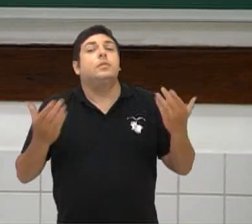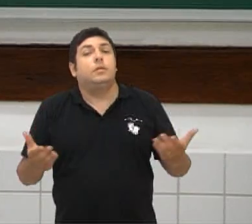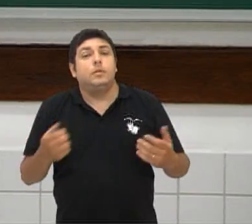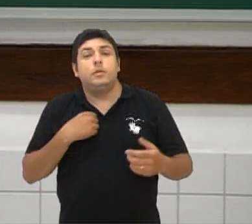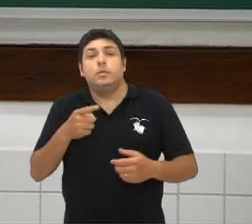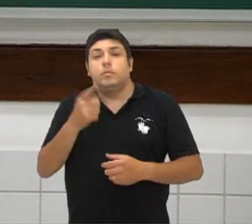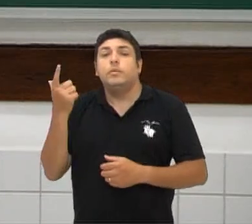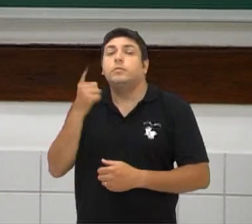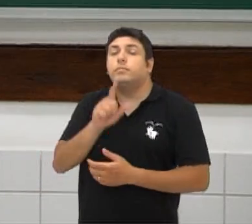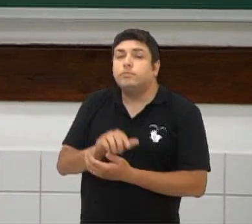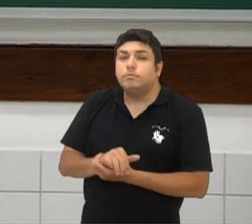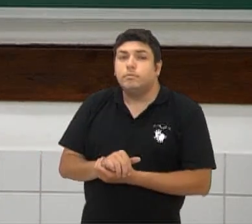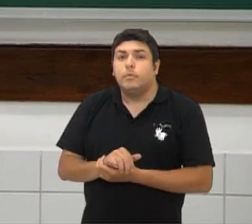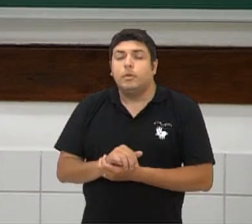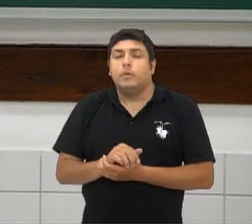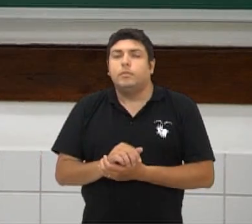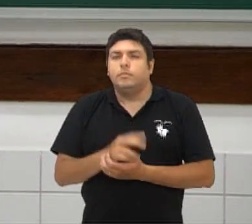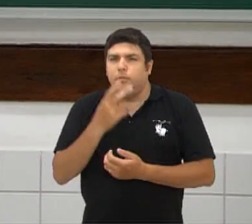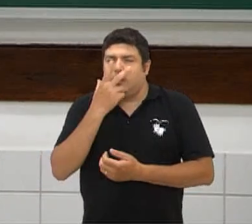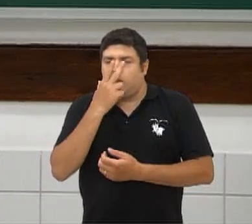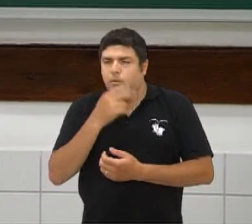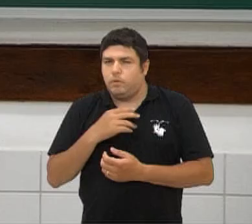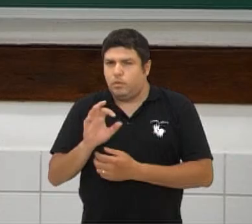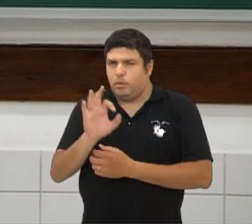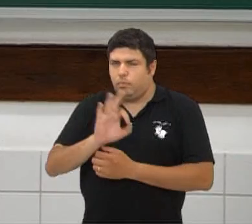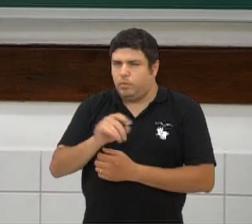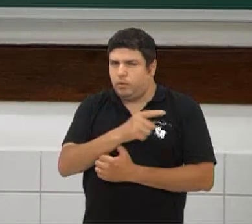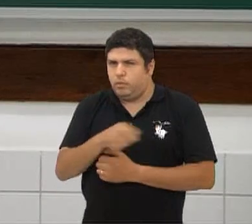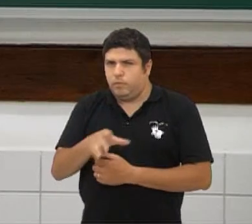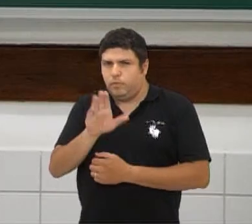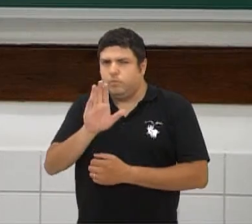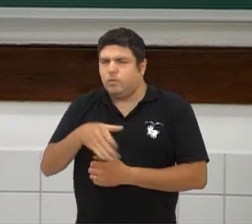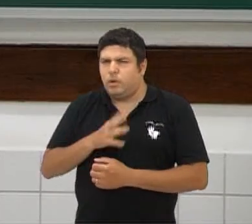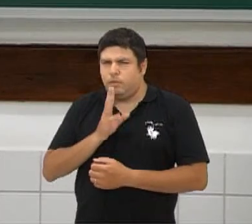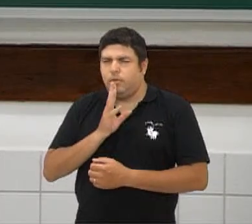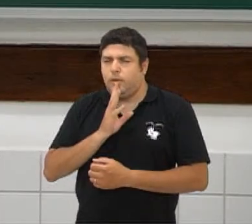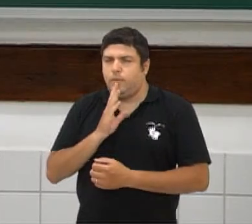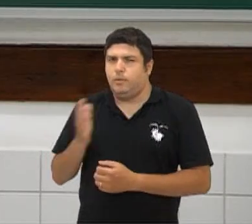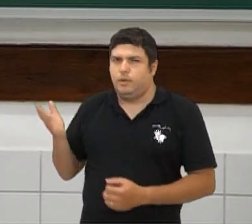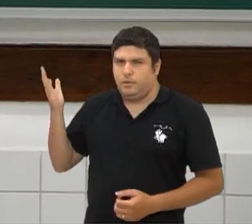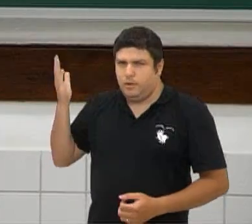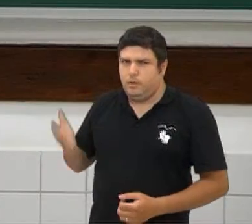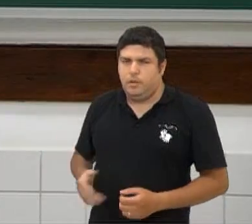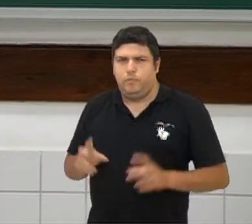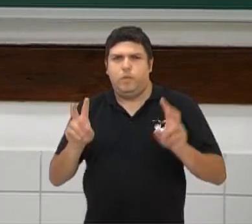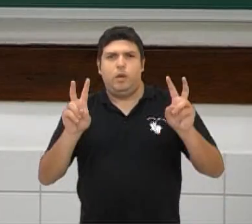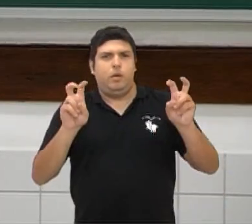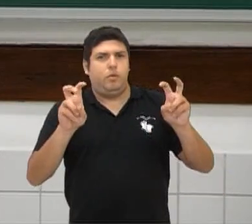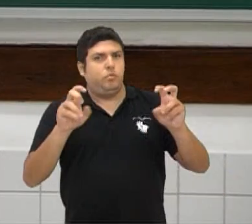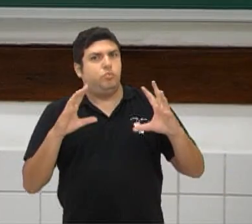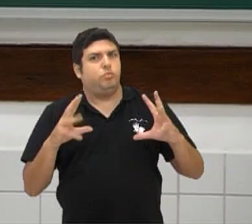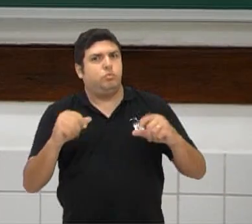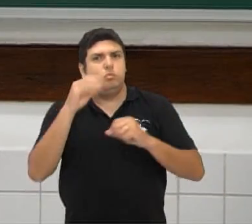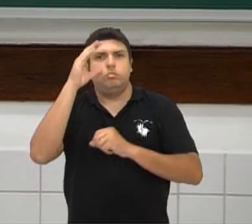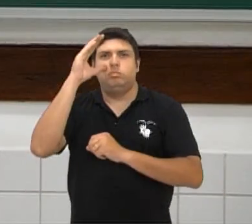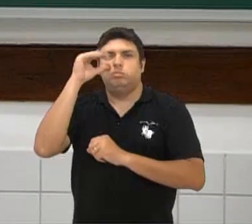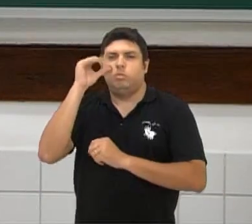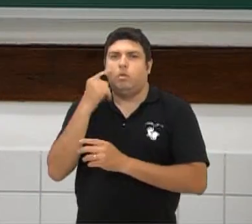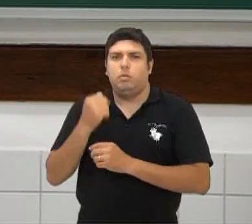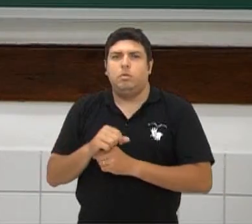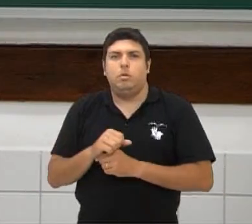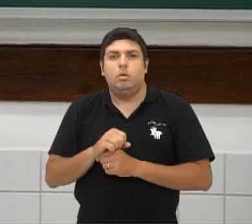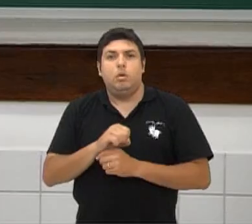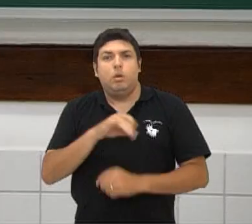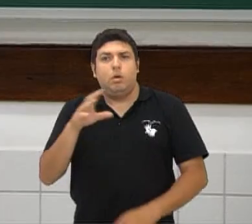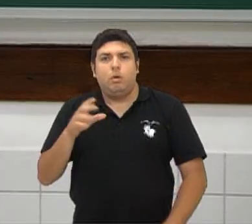Será que você acertou? Eu acho que tem uma porcentagem de vocês que acertou, porque já ouviu falar sobre isso e é um assunto que desperta curiosidade, mas quem nunca ouviu deve